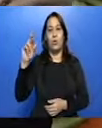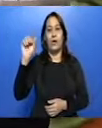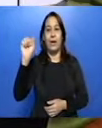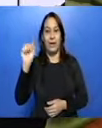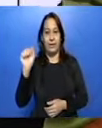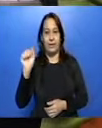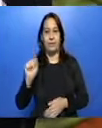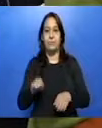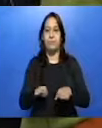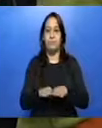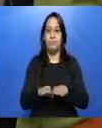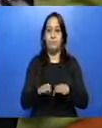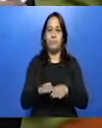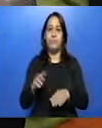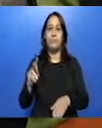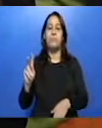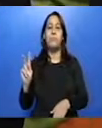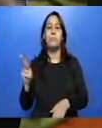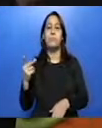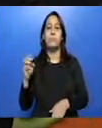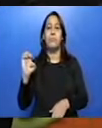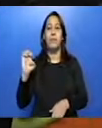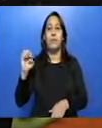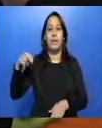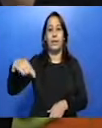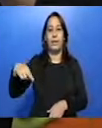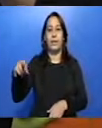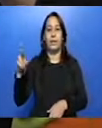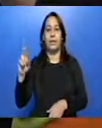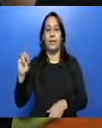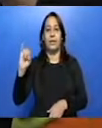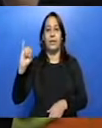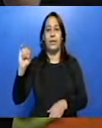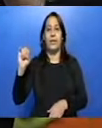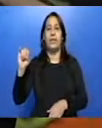Henrique. Olha aqui, é um R só.